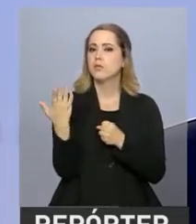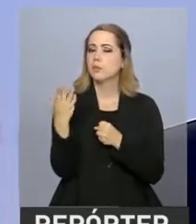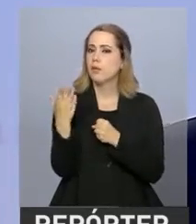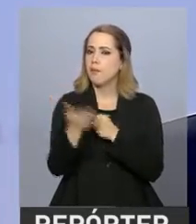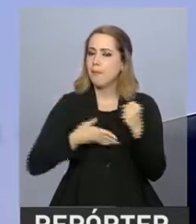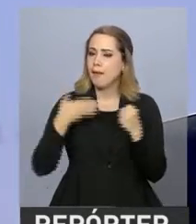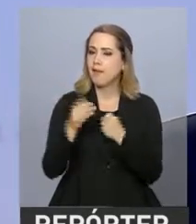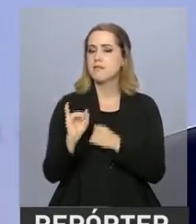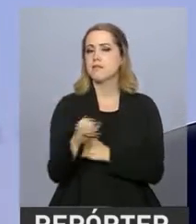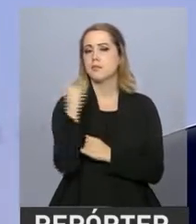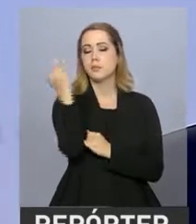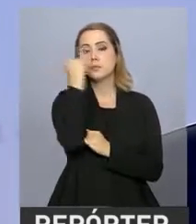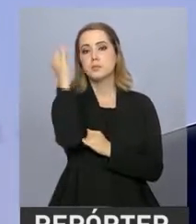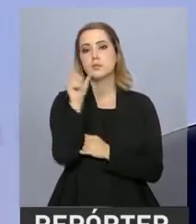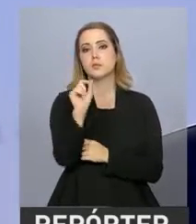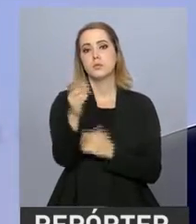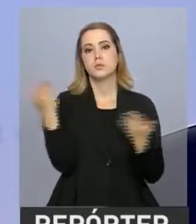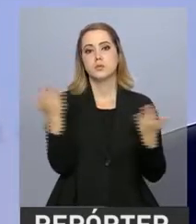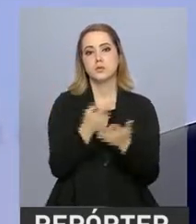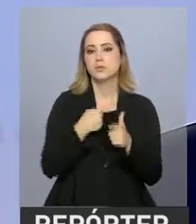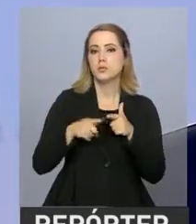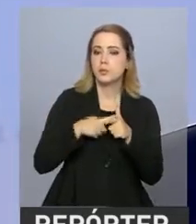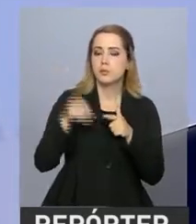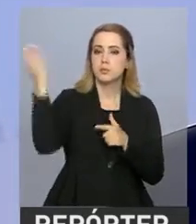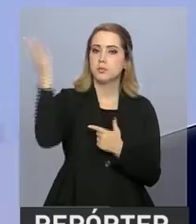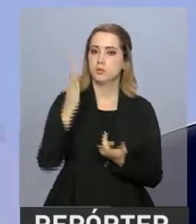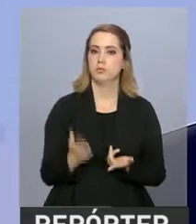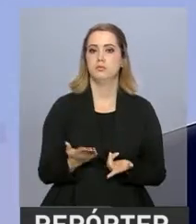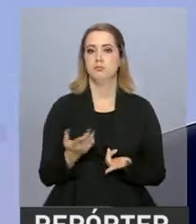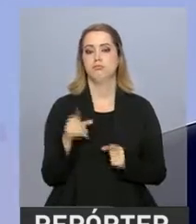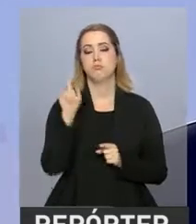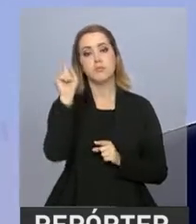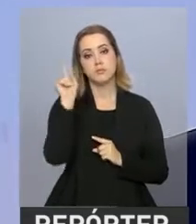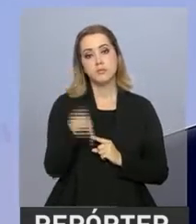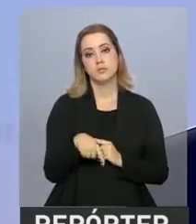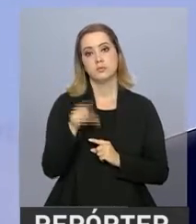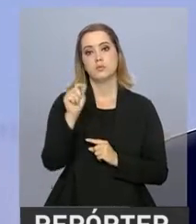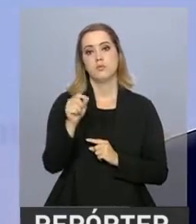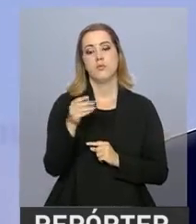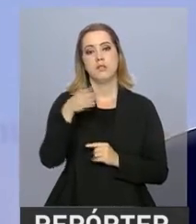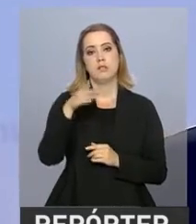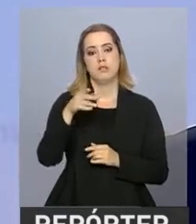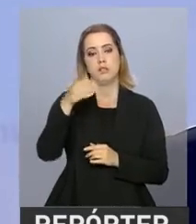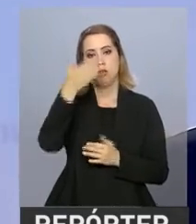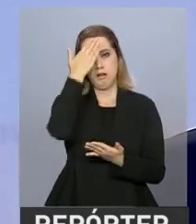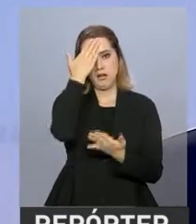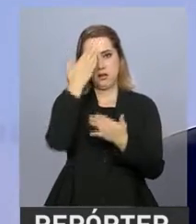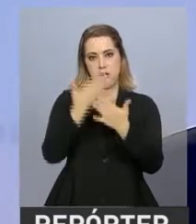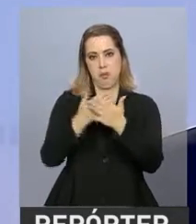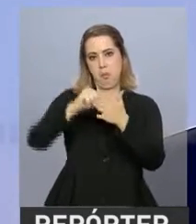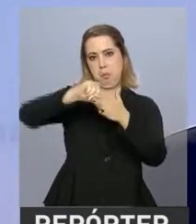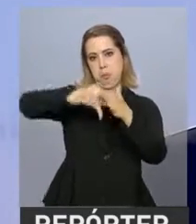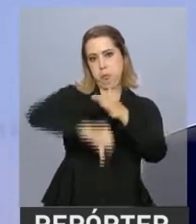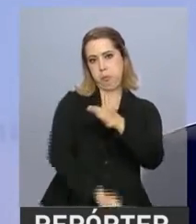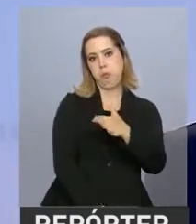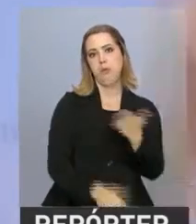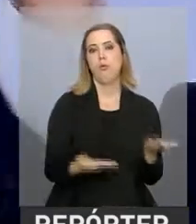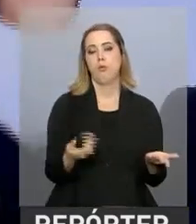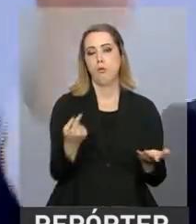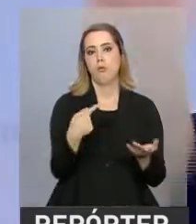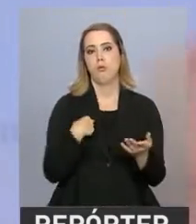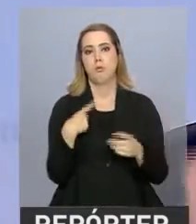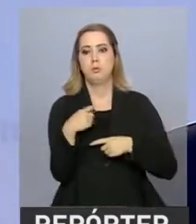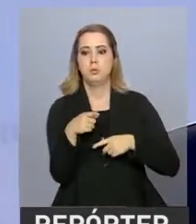fundamental da presente recessão do Brasil, que é a queda de confiança em função de uma percepção